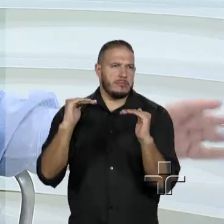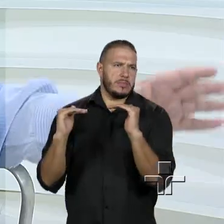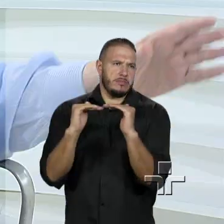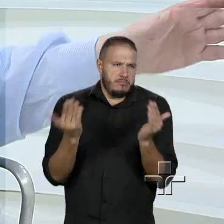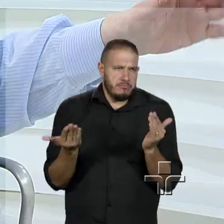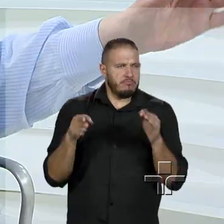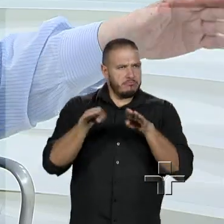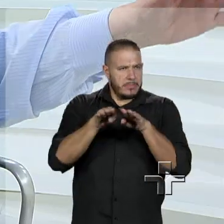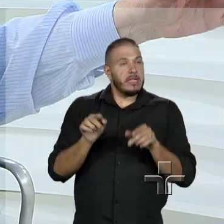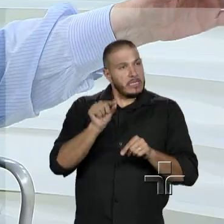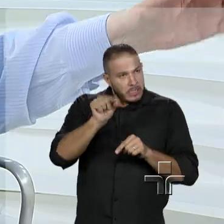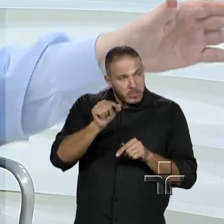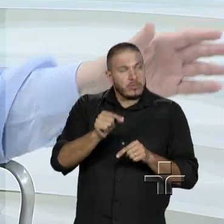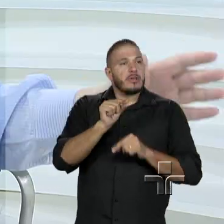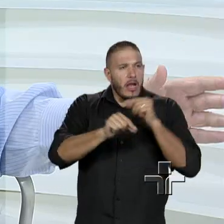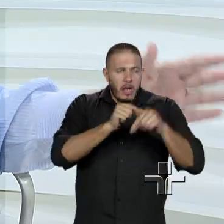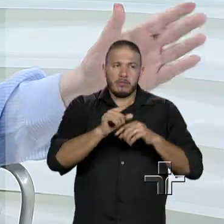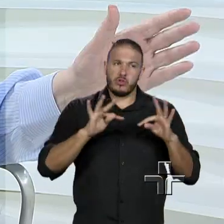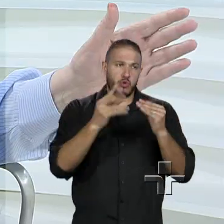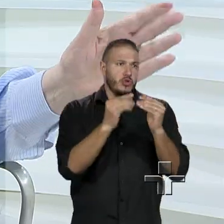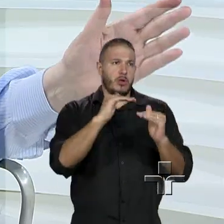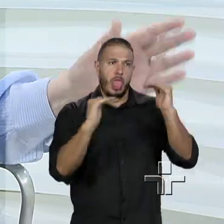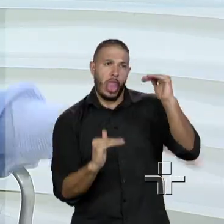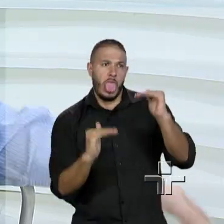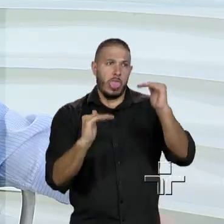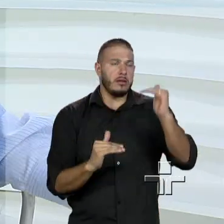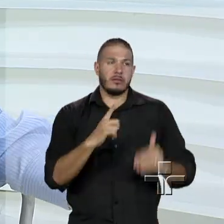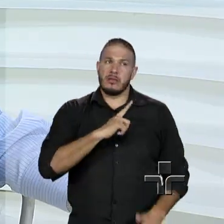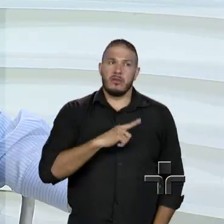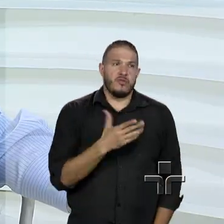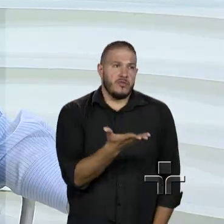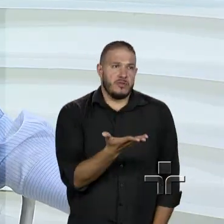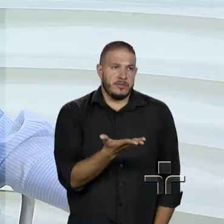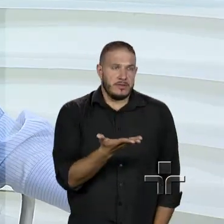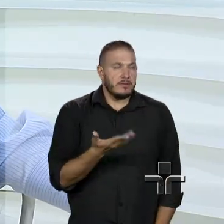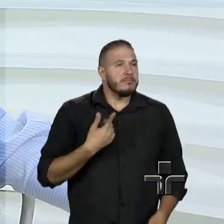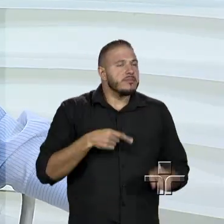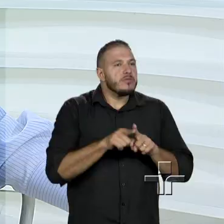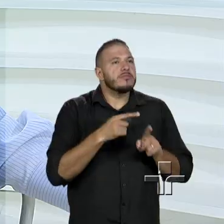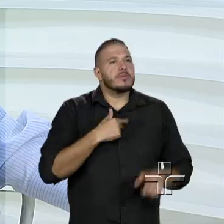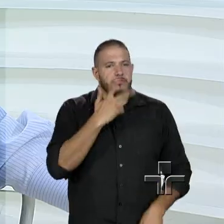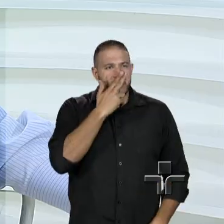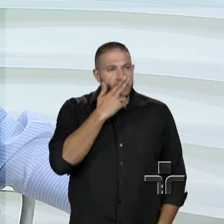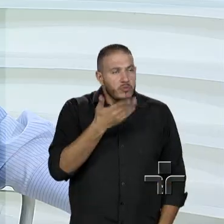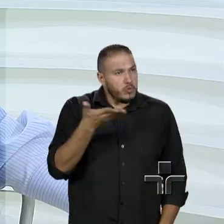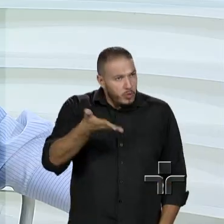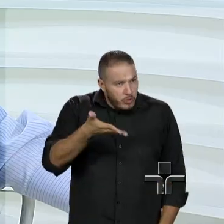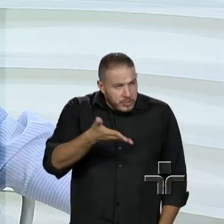é esse que é a causa de todo o desequilíbrio que nós vivemos, tá certo? Então, o que eu acho é o seguinte,